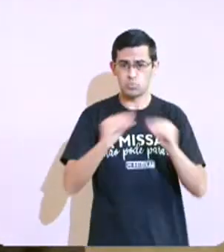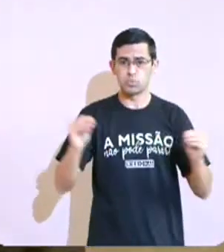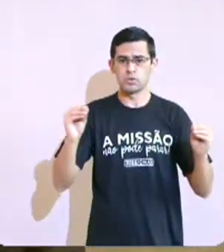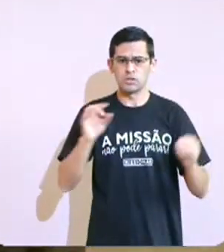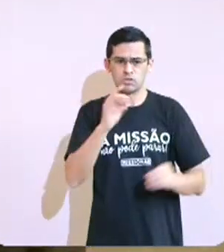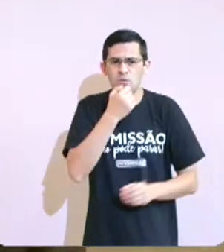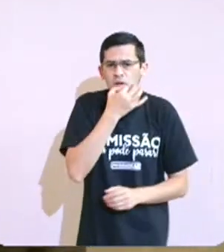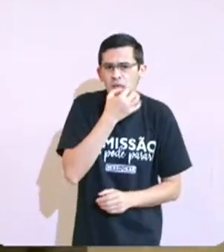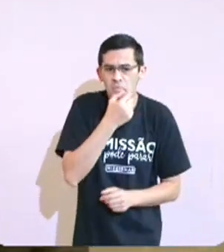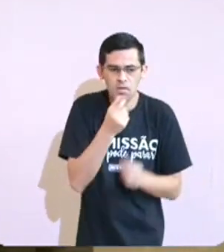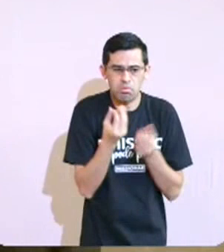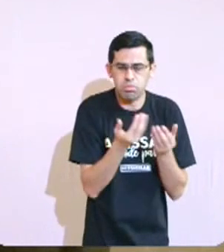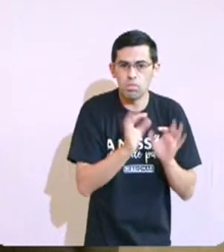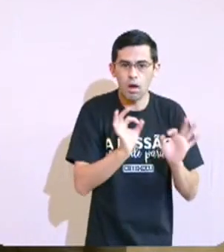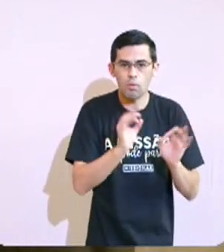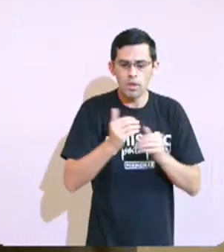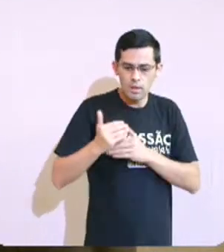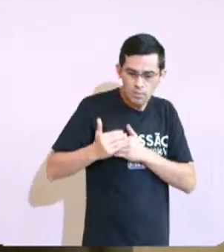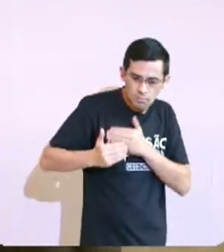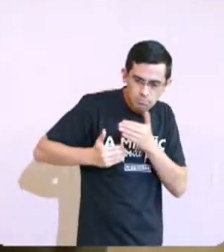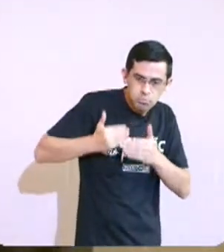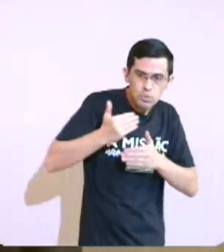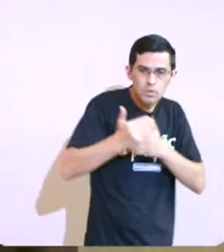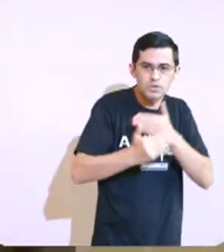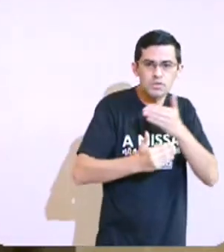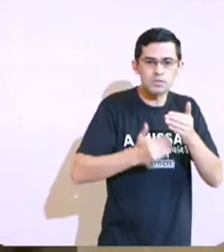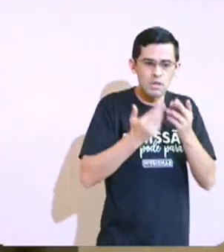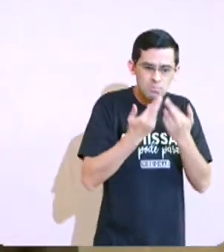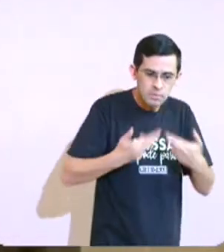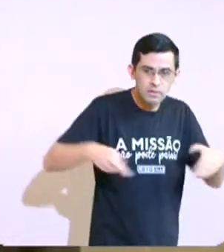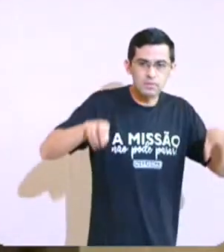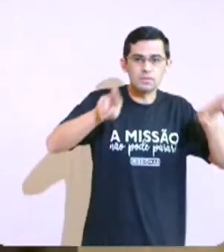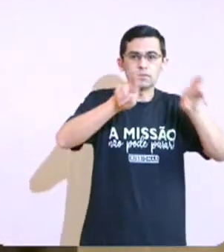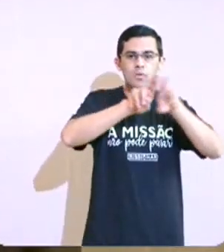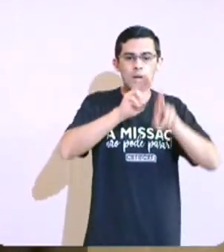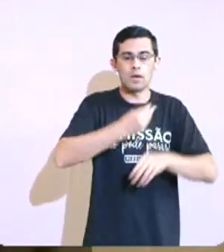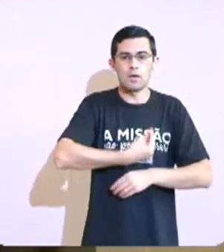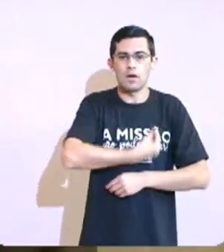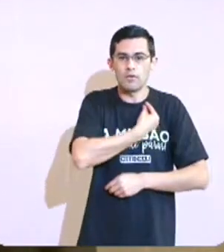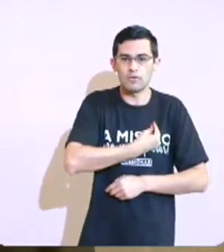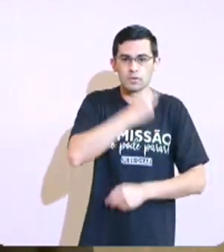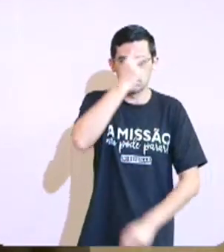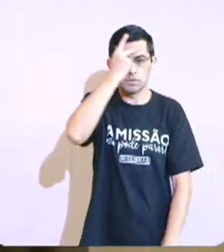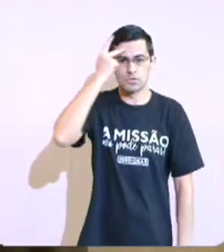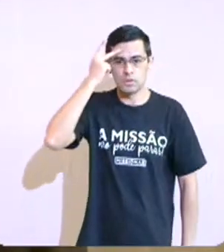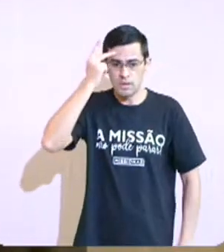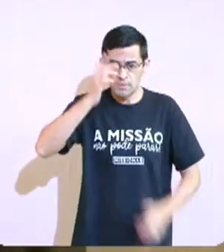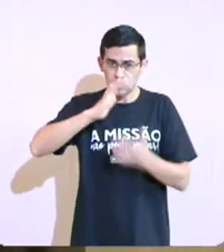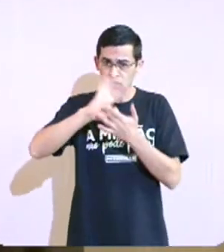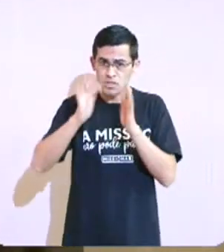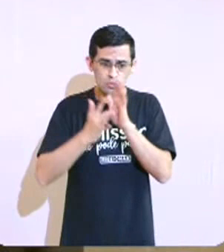um remédio que você dá, é um processo para recuperar a pessoa. E ele diz que ele curava toda sorte de doenças